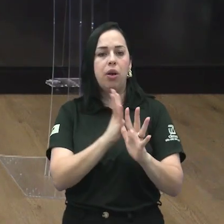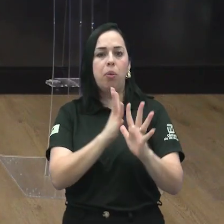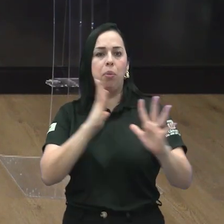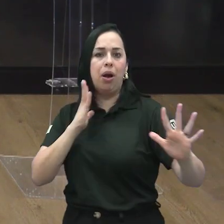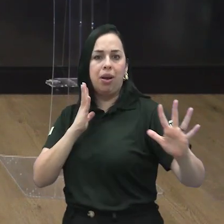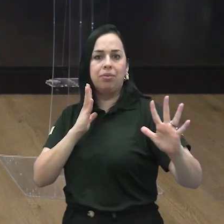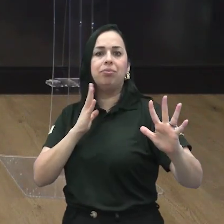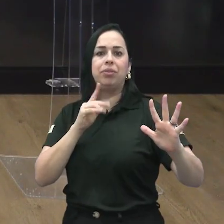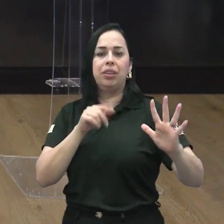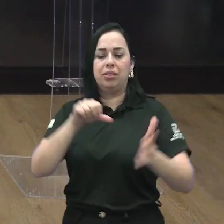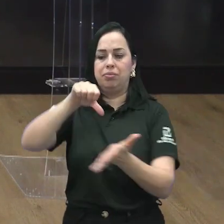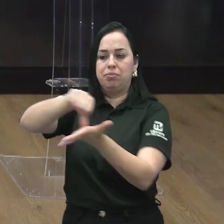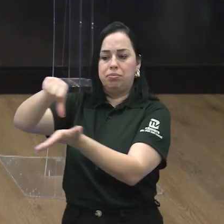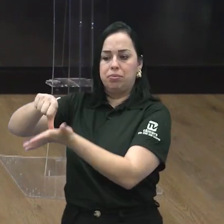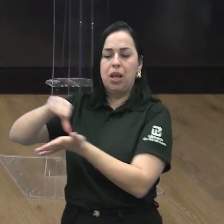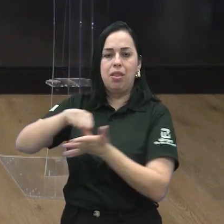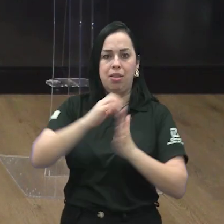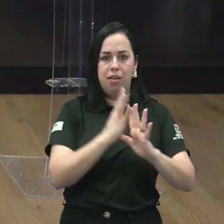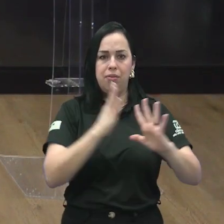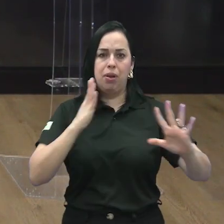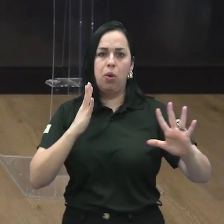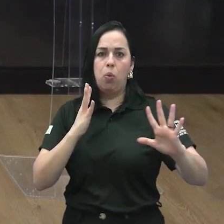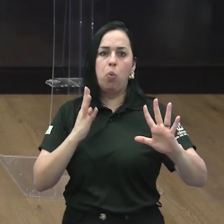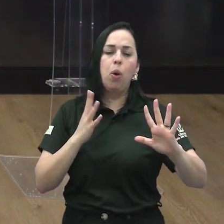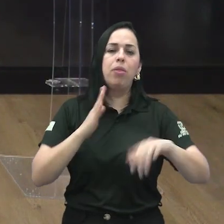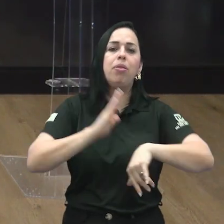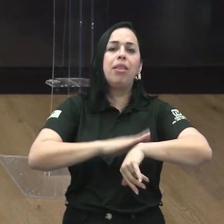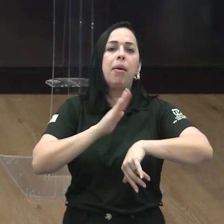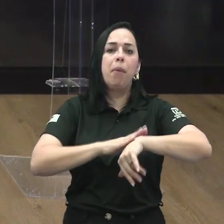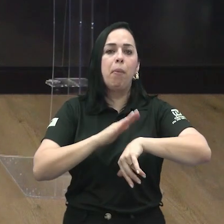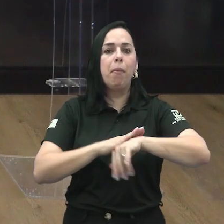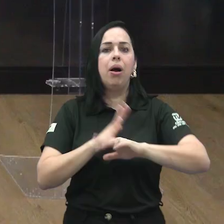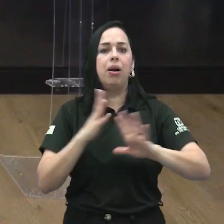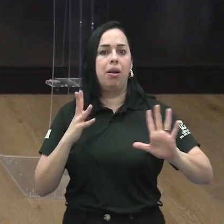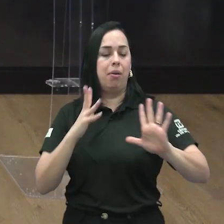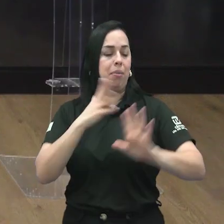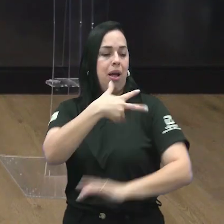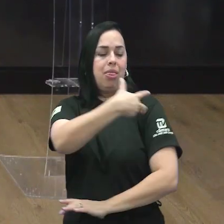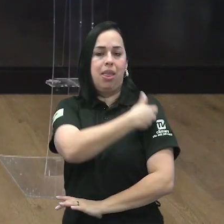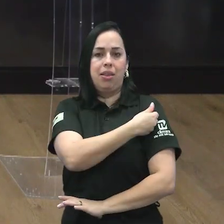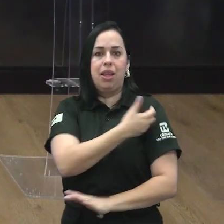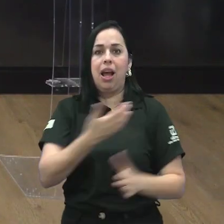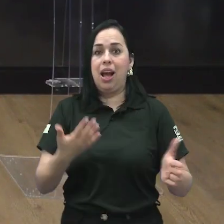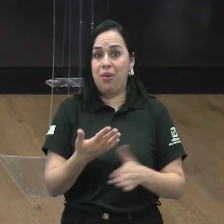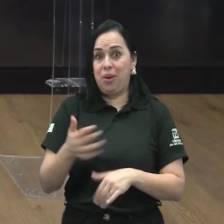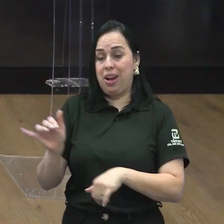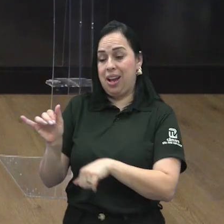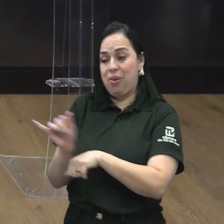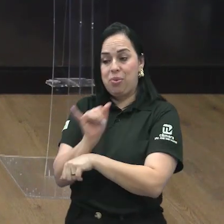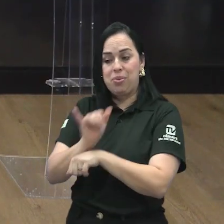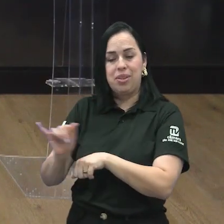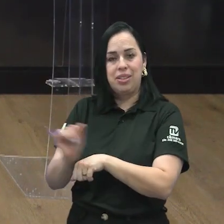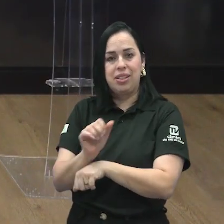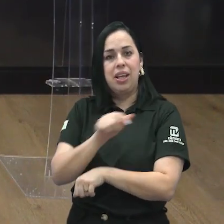espera da fila de vacinação nas 20 UBSs Resolve de São José dos Campos. Agora a plataforma conta com uma